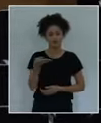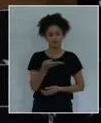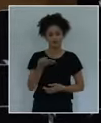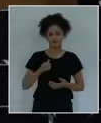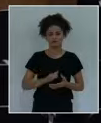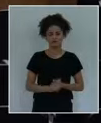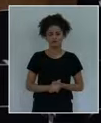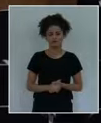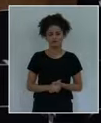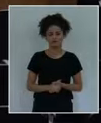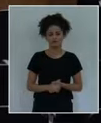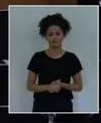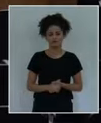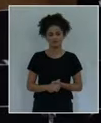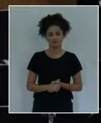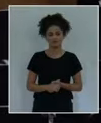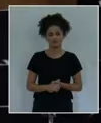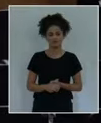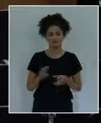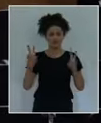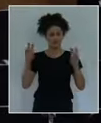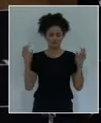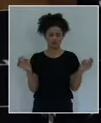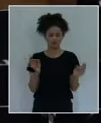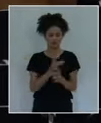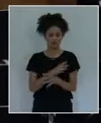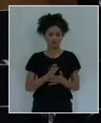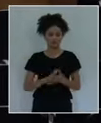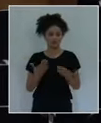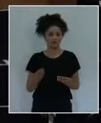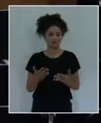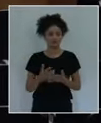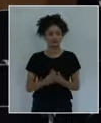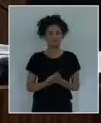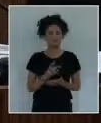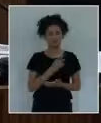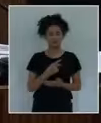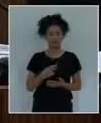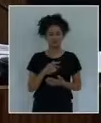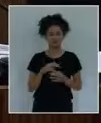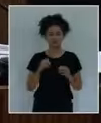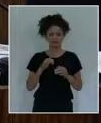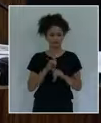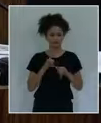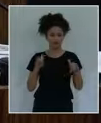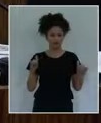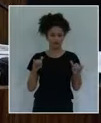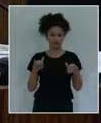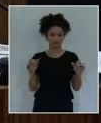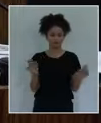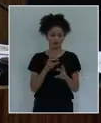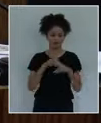Machado. Não havendo mais nenhum assunto a ser tratado, a presidente declarou encerrada a reunião às